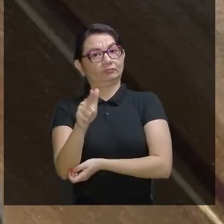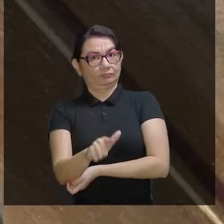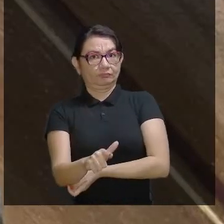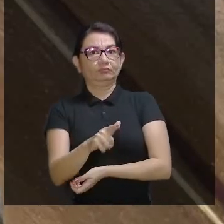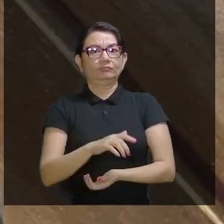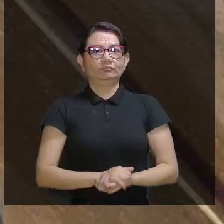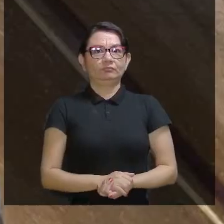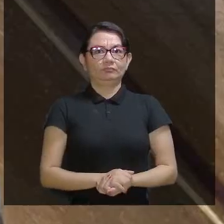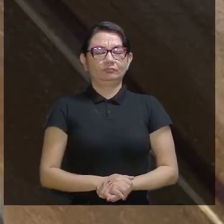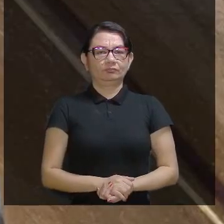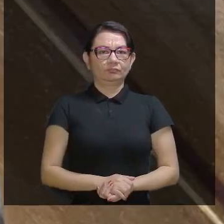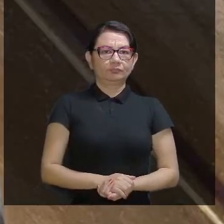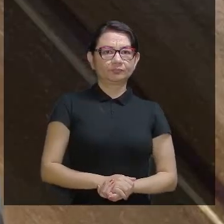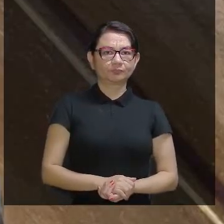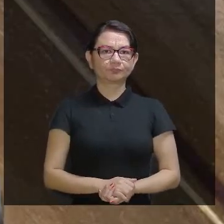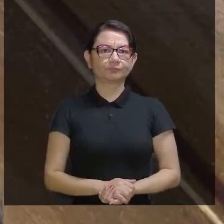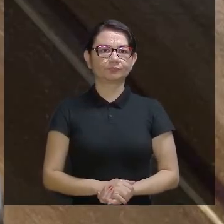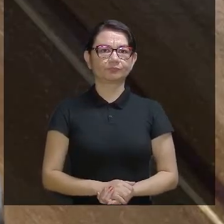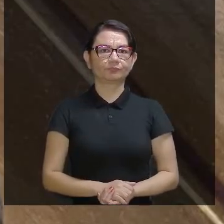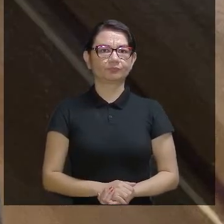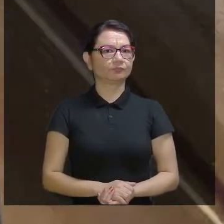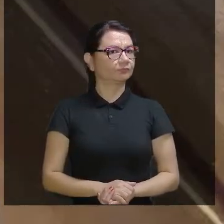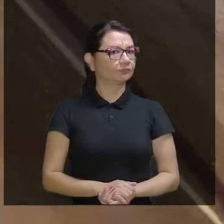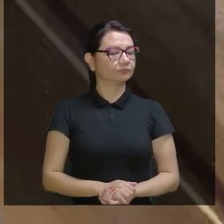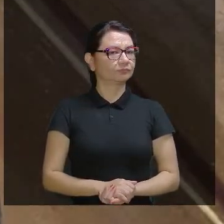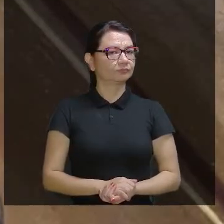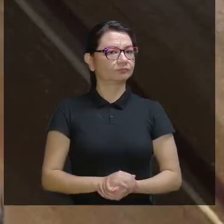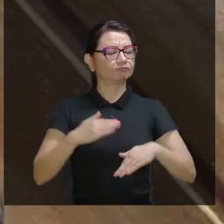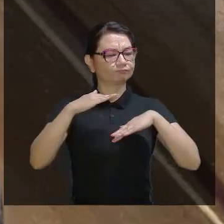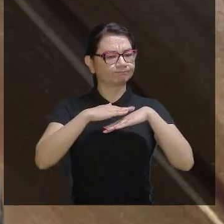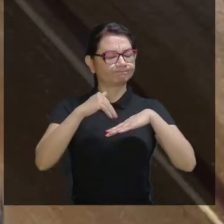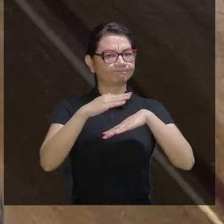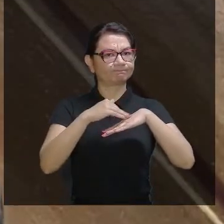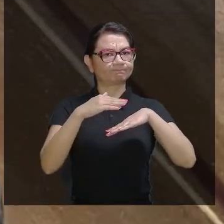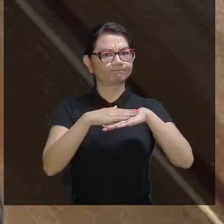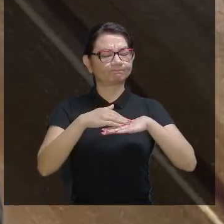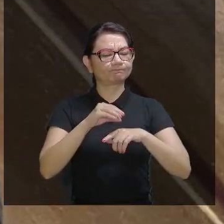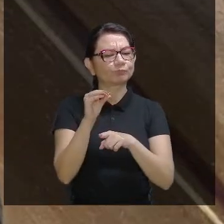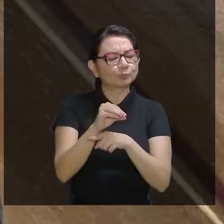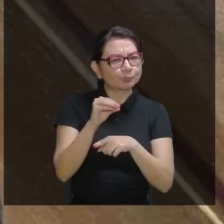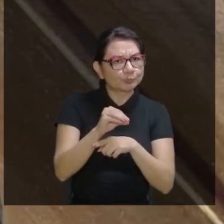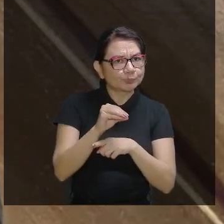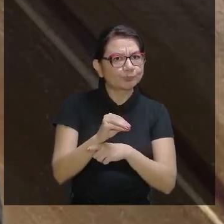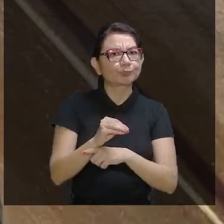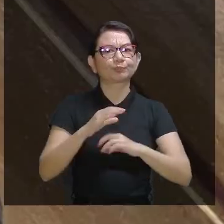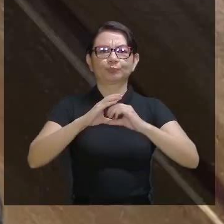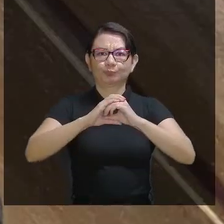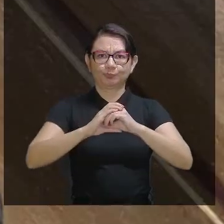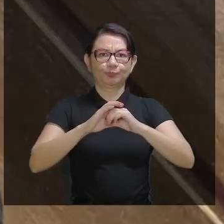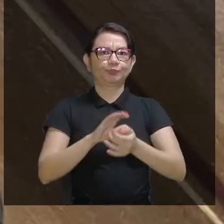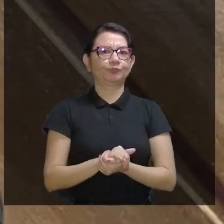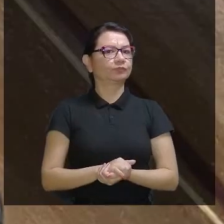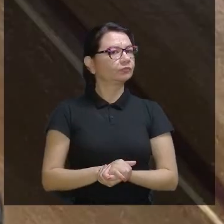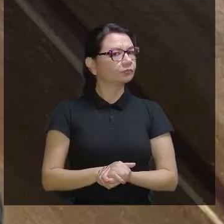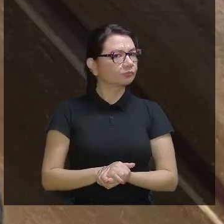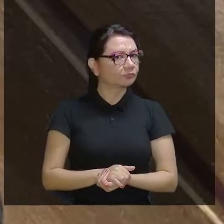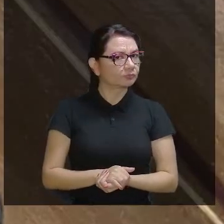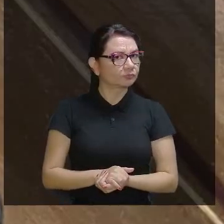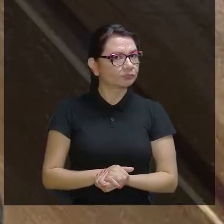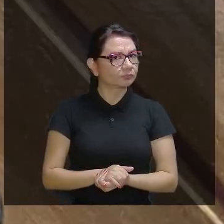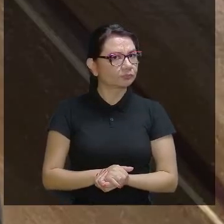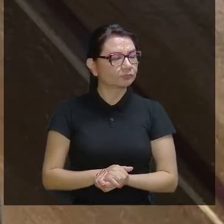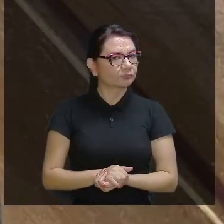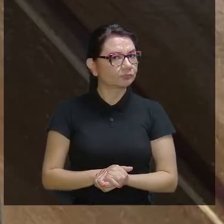que me faltassem evidências, o zelo do nosso Tribunal Regional Eleitoral, do qual estou nesse biênio como